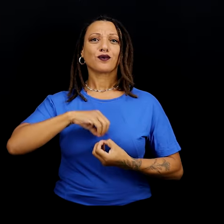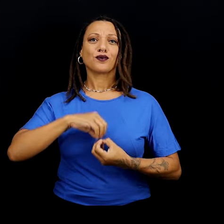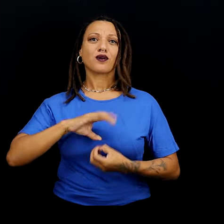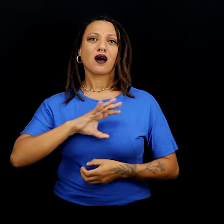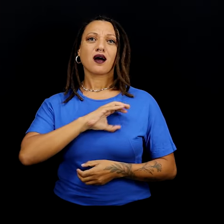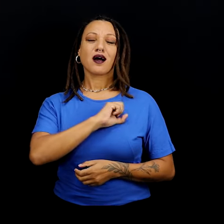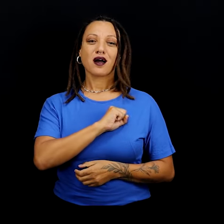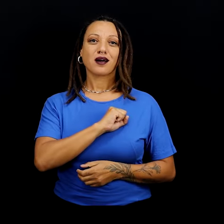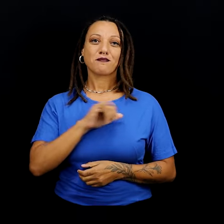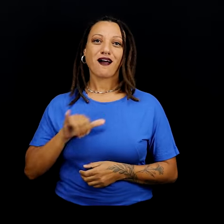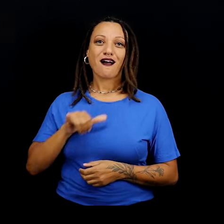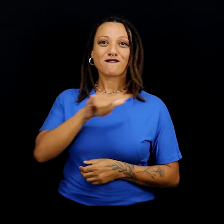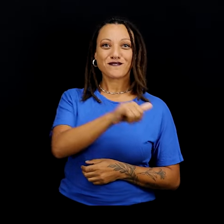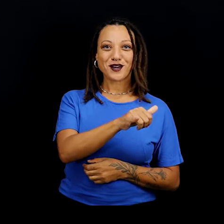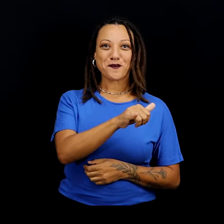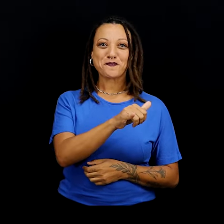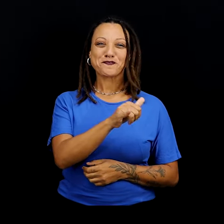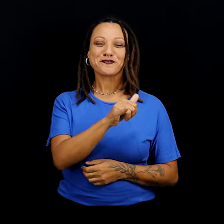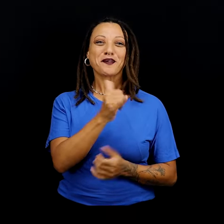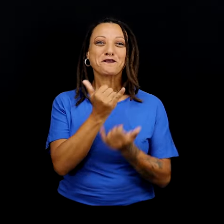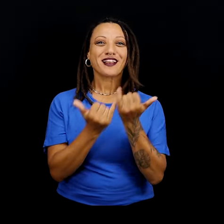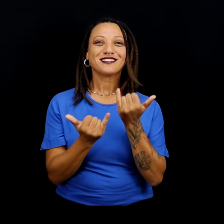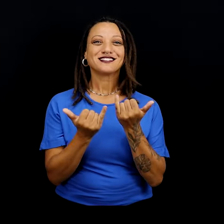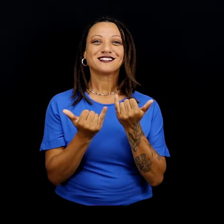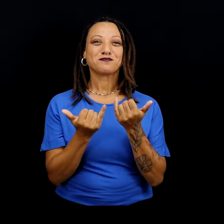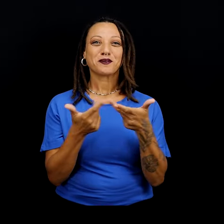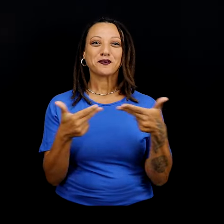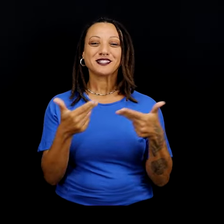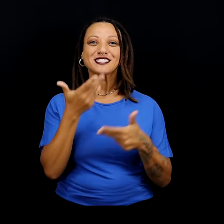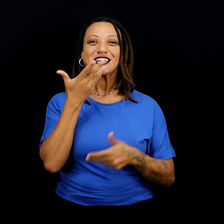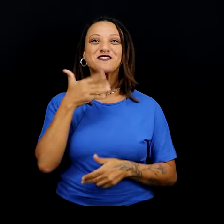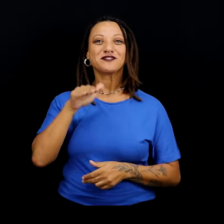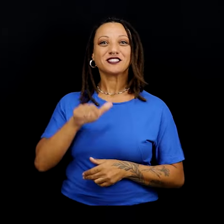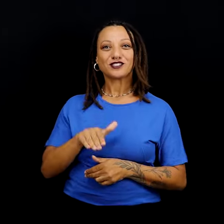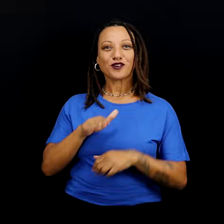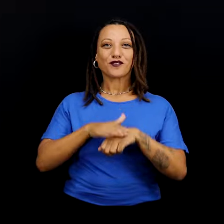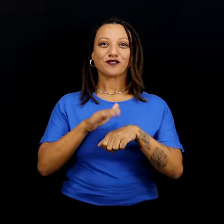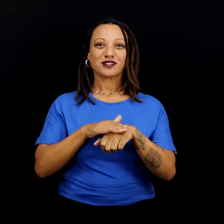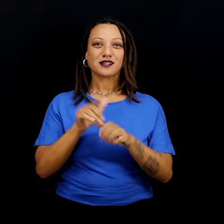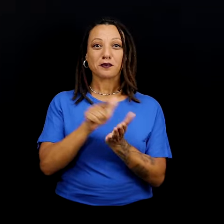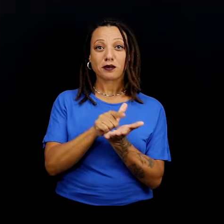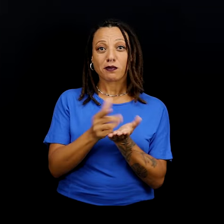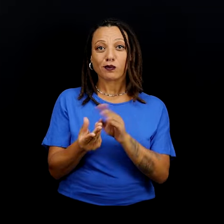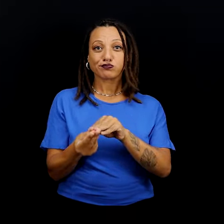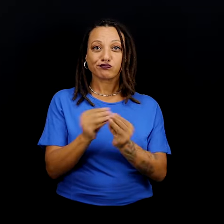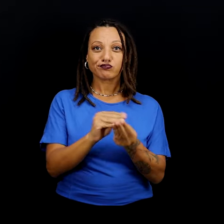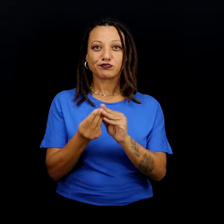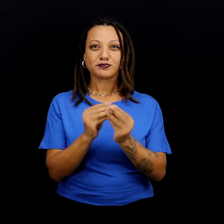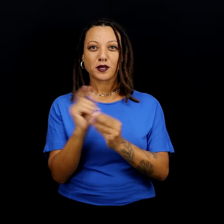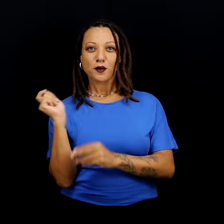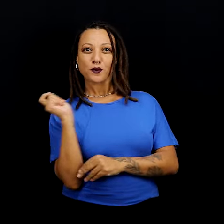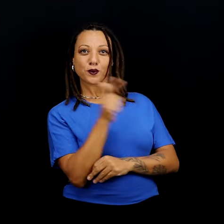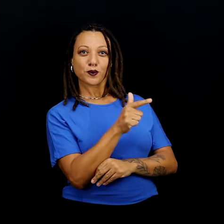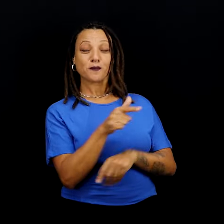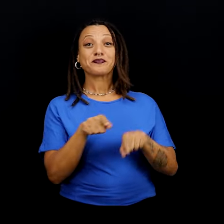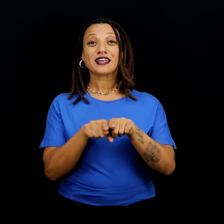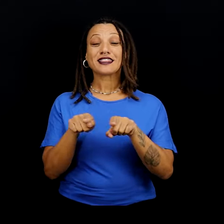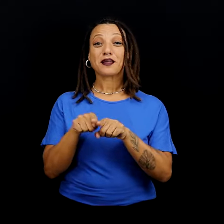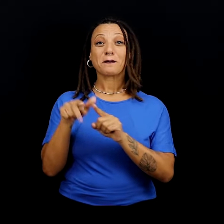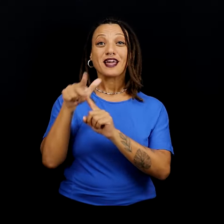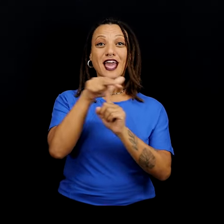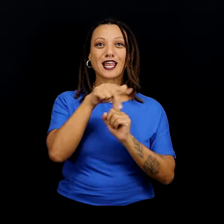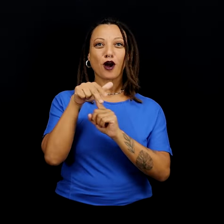aviões. Então, tem uma coisa meio infantil de você fazer aviãozinho de papel, de você fazer